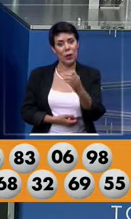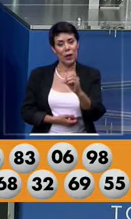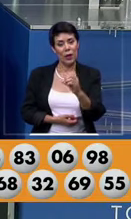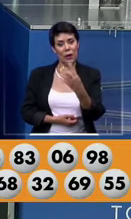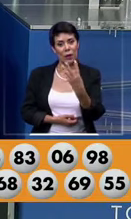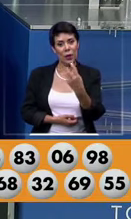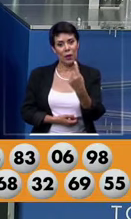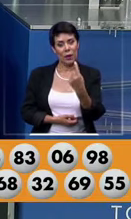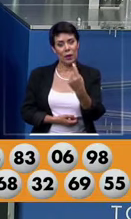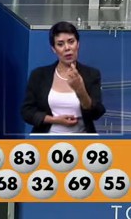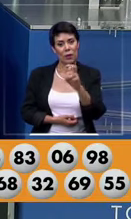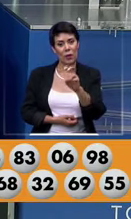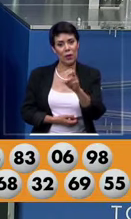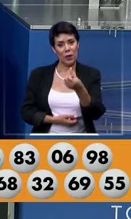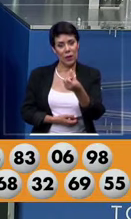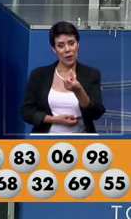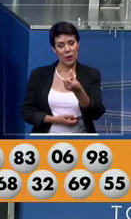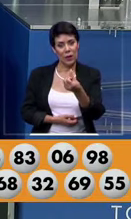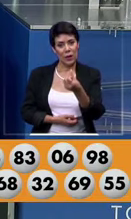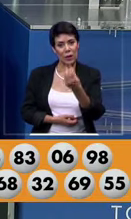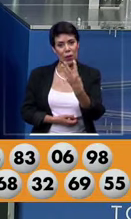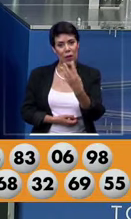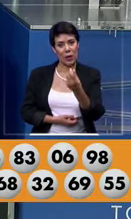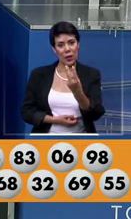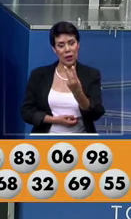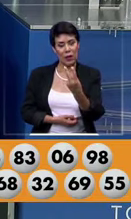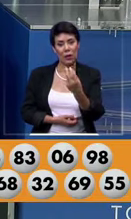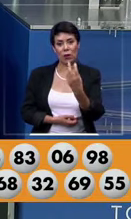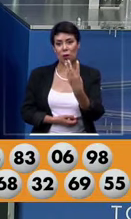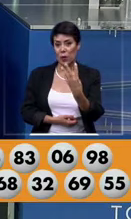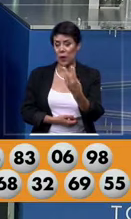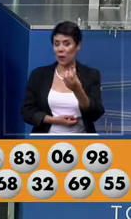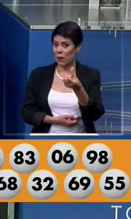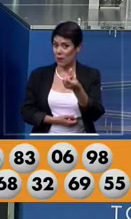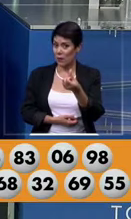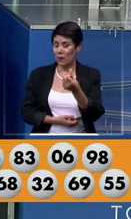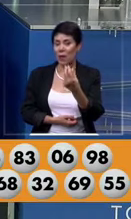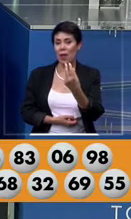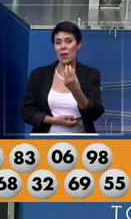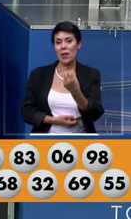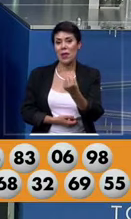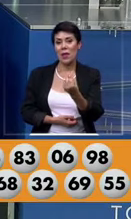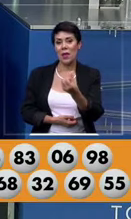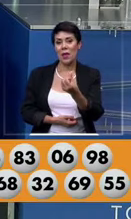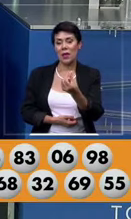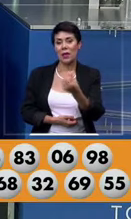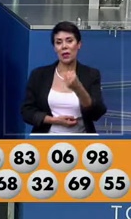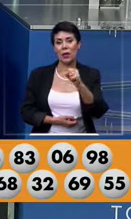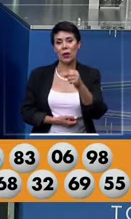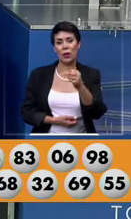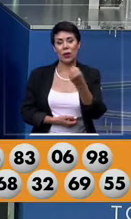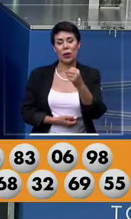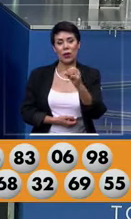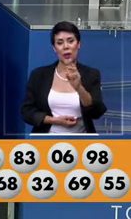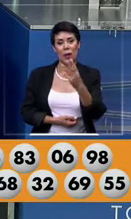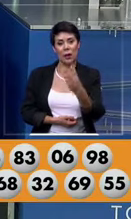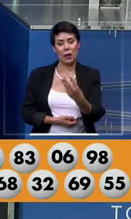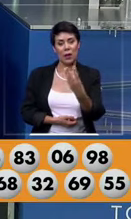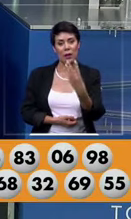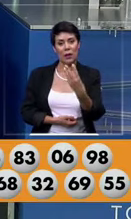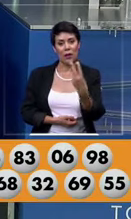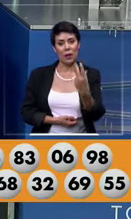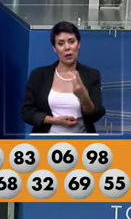25, 40, 41, 56, 42, 46, 68,